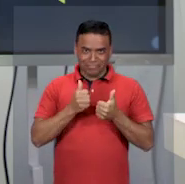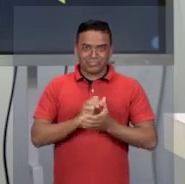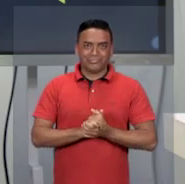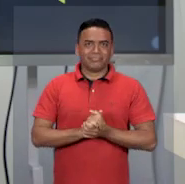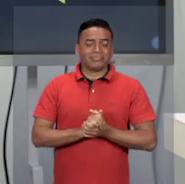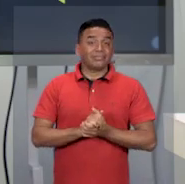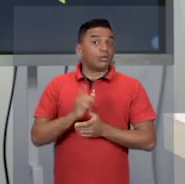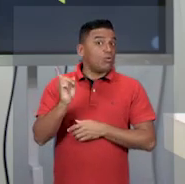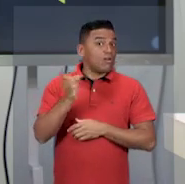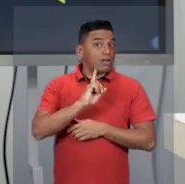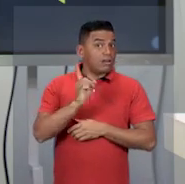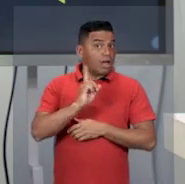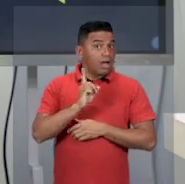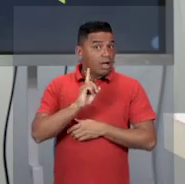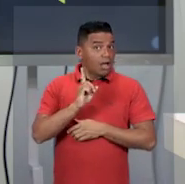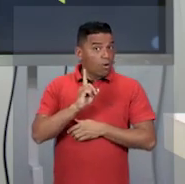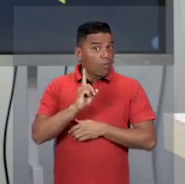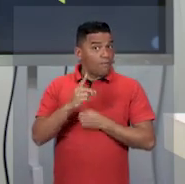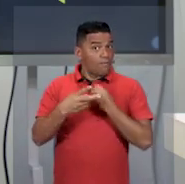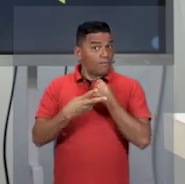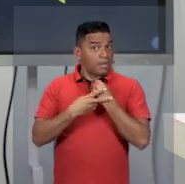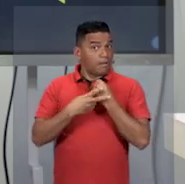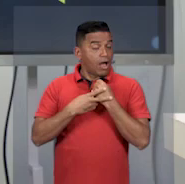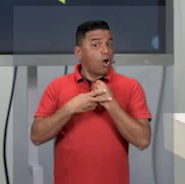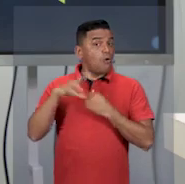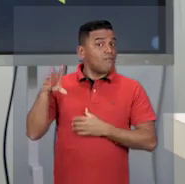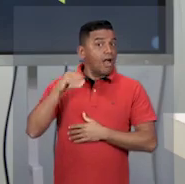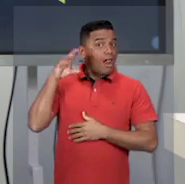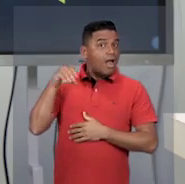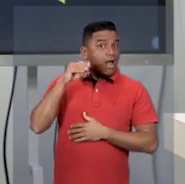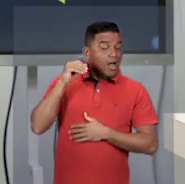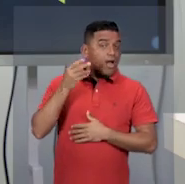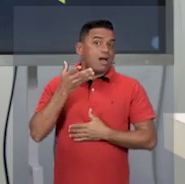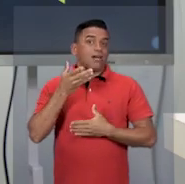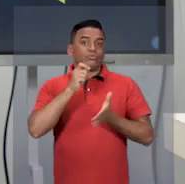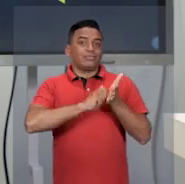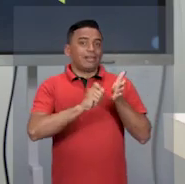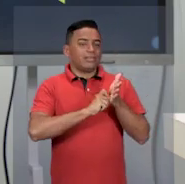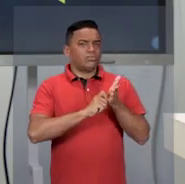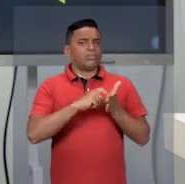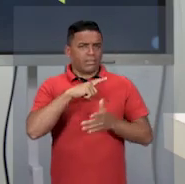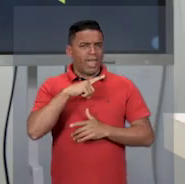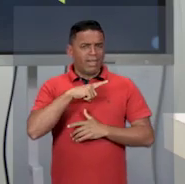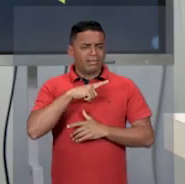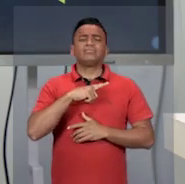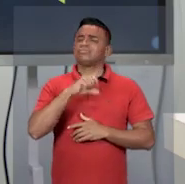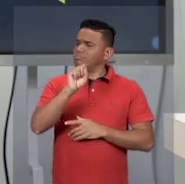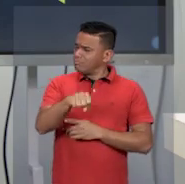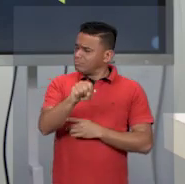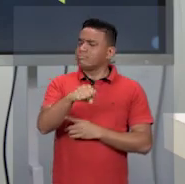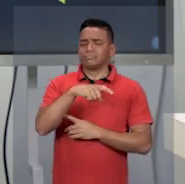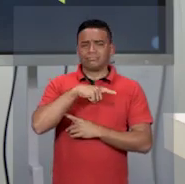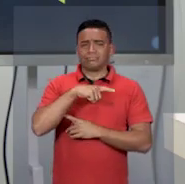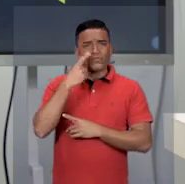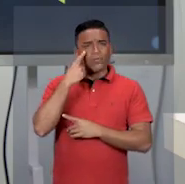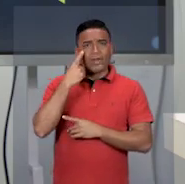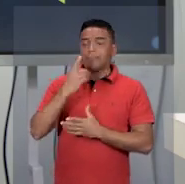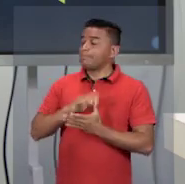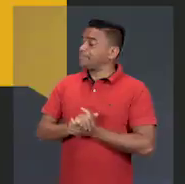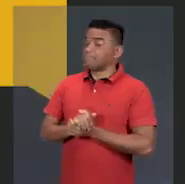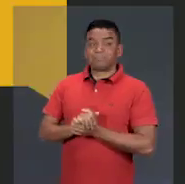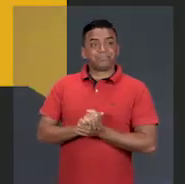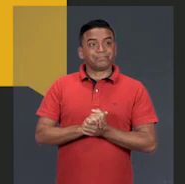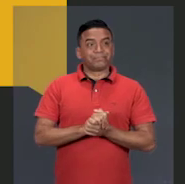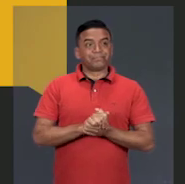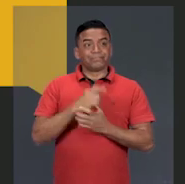Não verbal. Existe uma comunicação não verbal? Claro que existe. Vamos ver como que ela funciona? As a